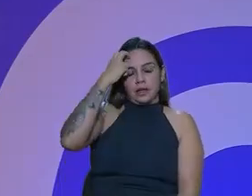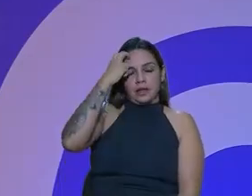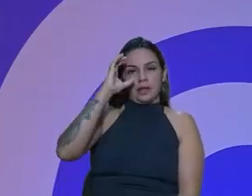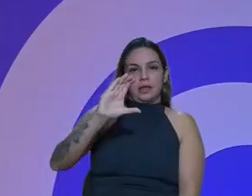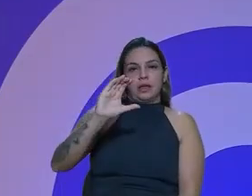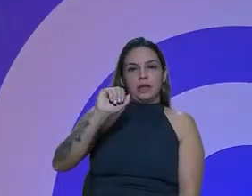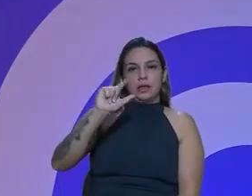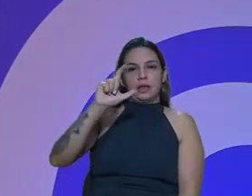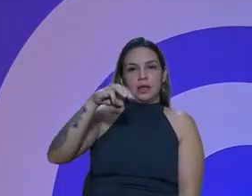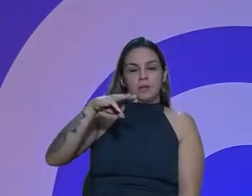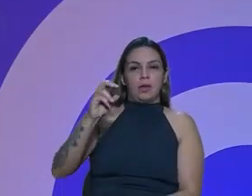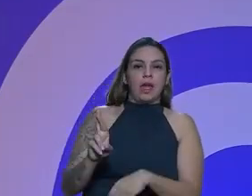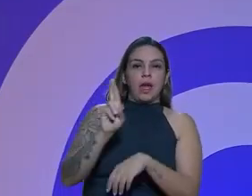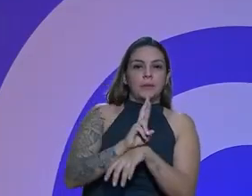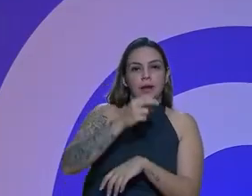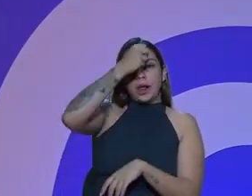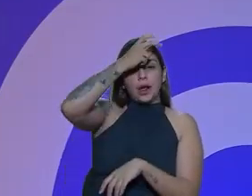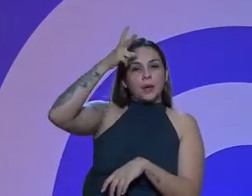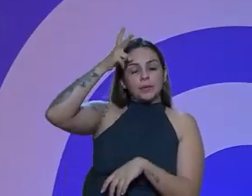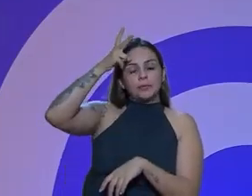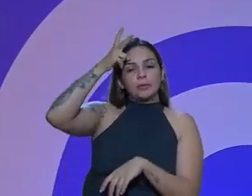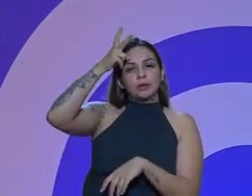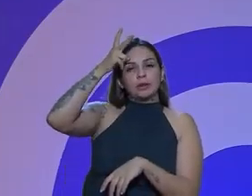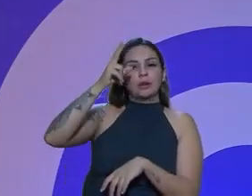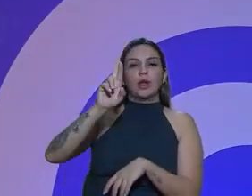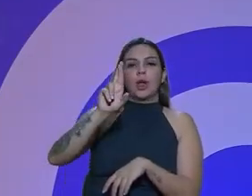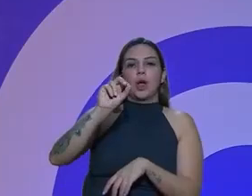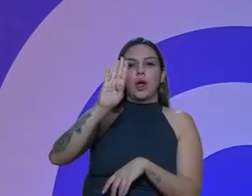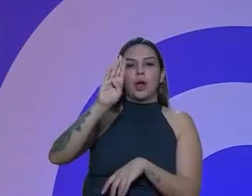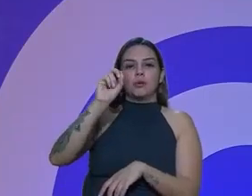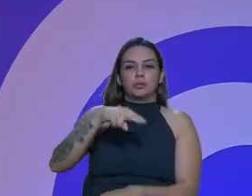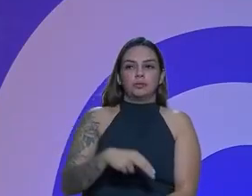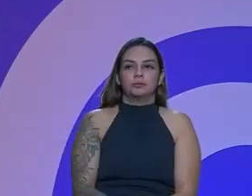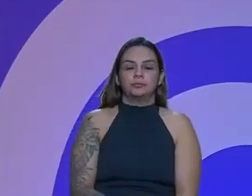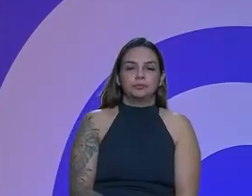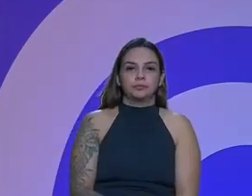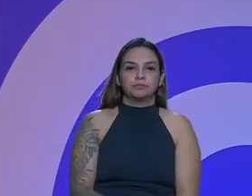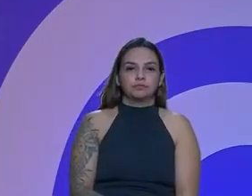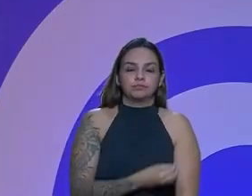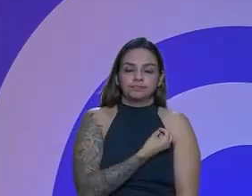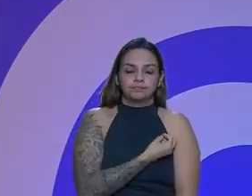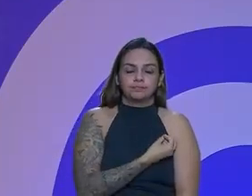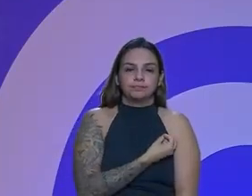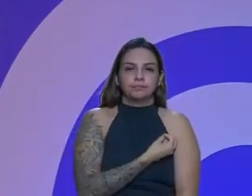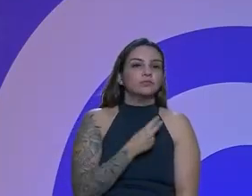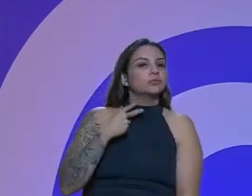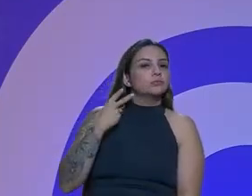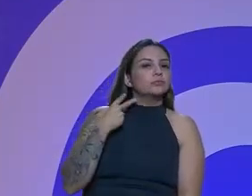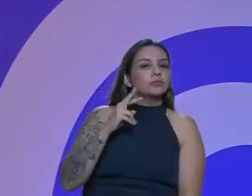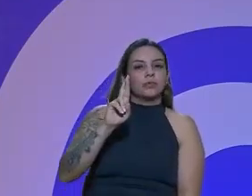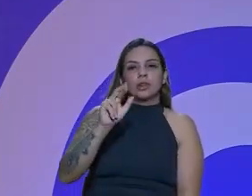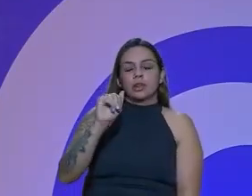Calmon Barreto, representando o prefeito de Araxá, Robson Magela. Registramos a presença do